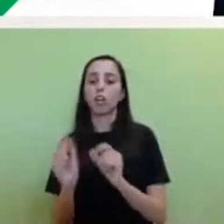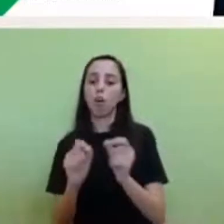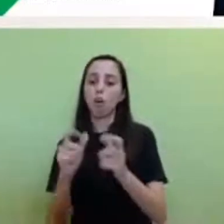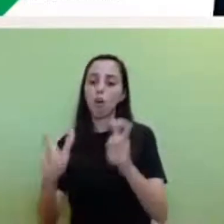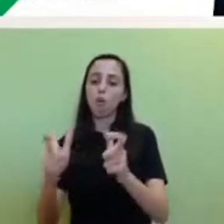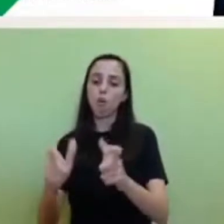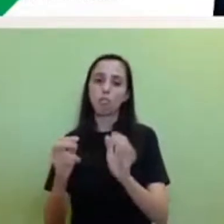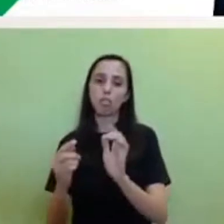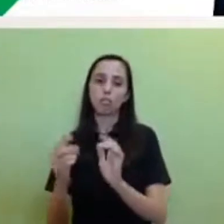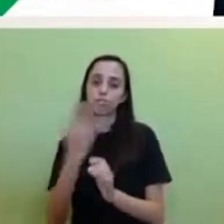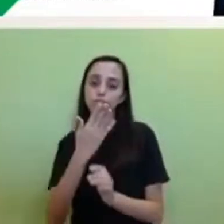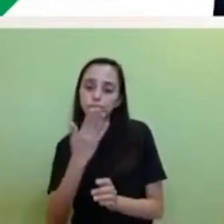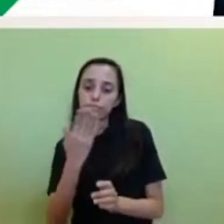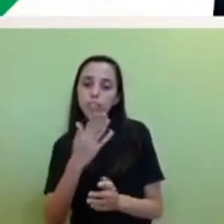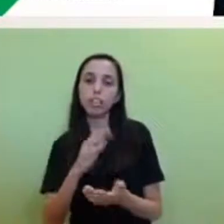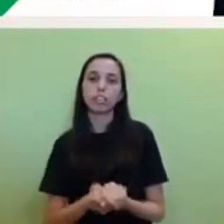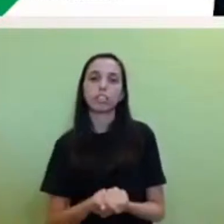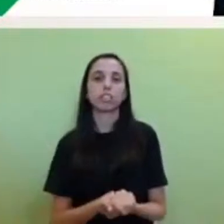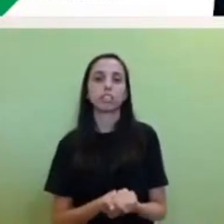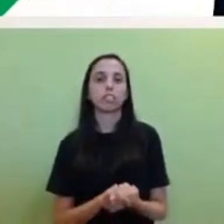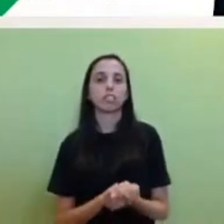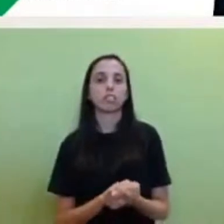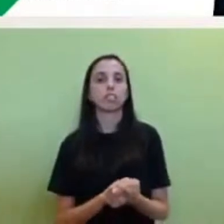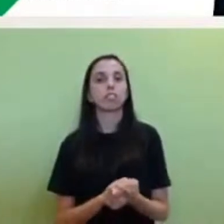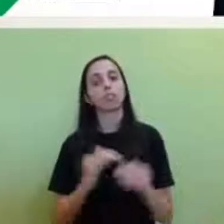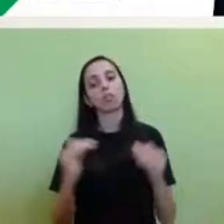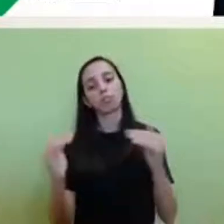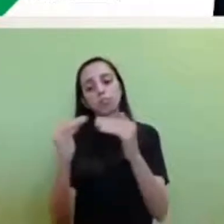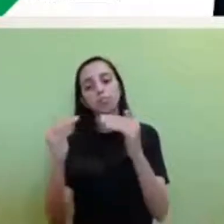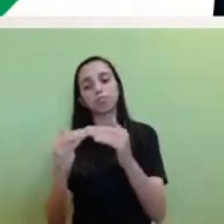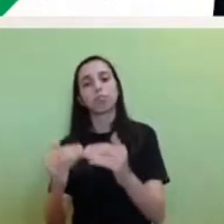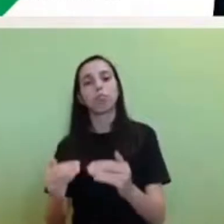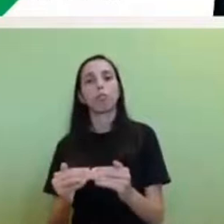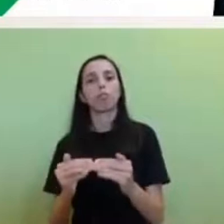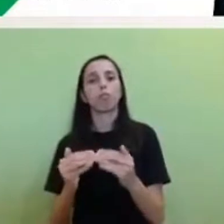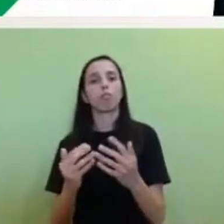né? Que é o que nós temos como concordância